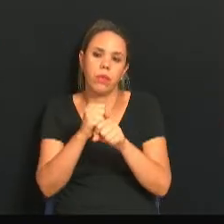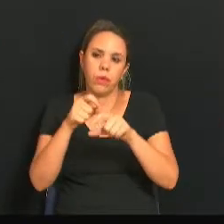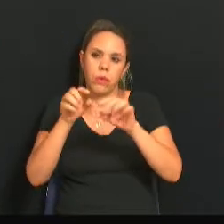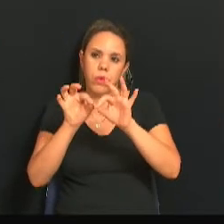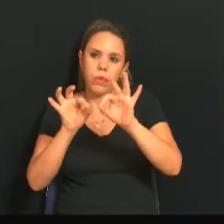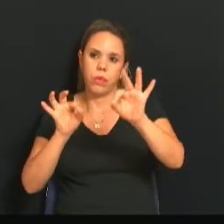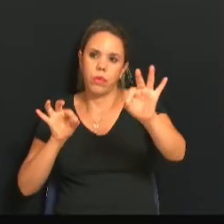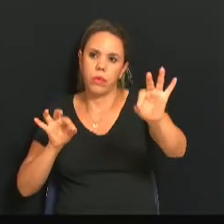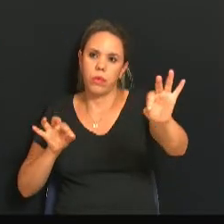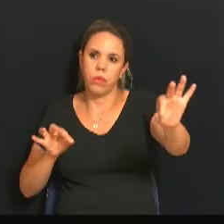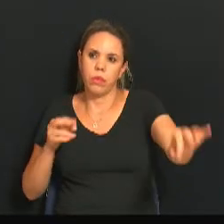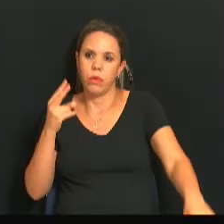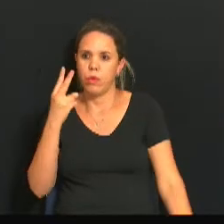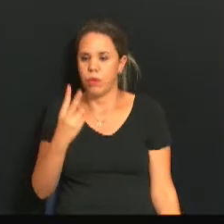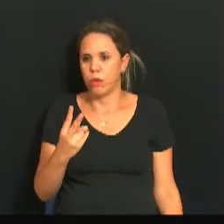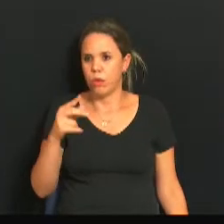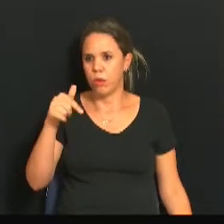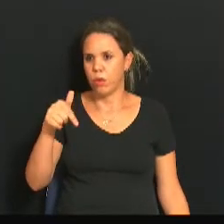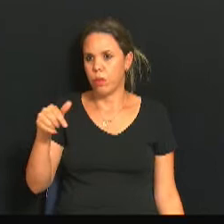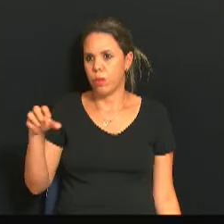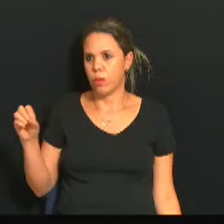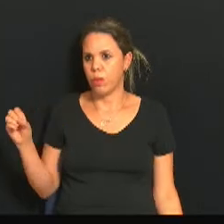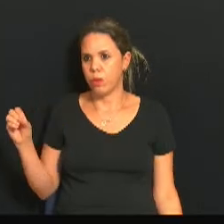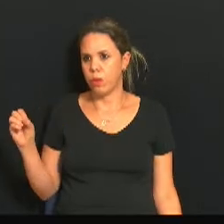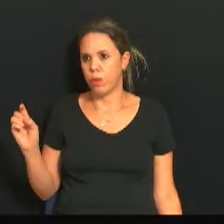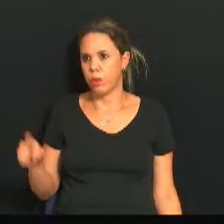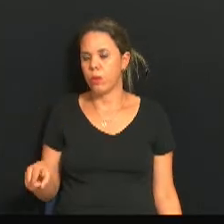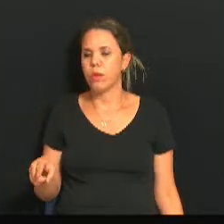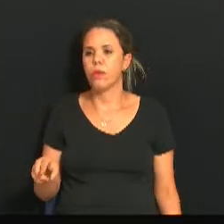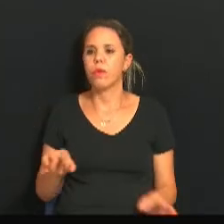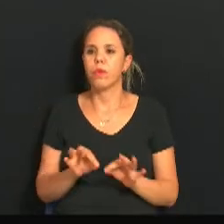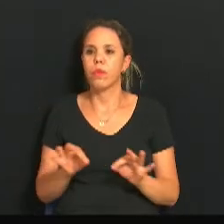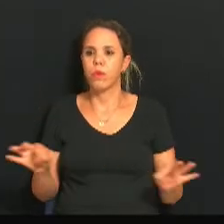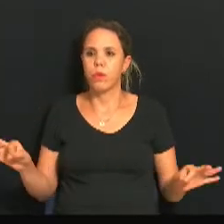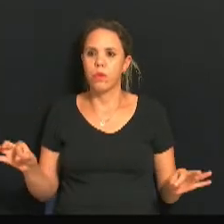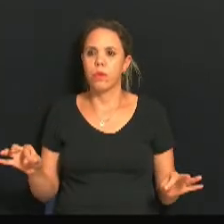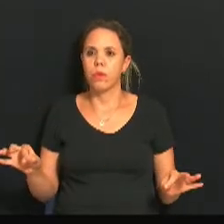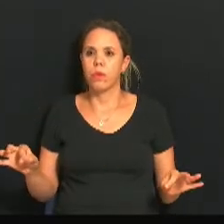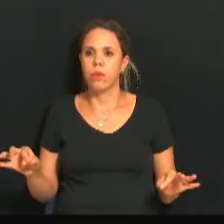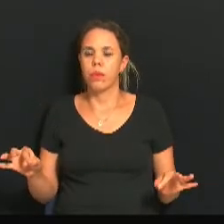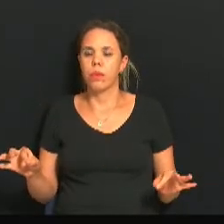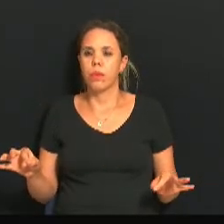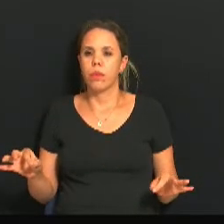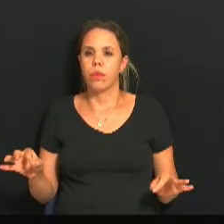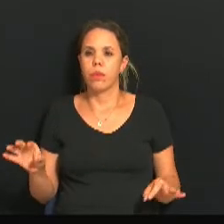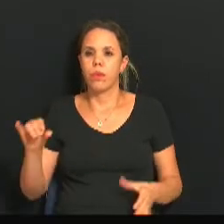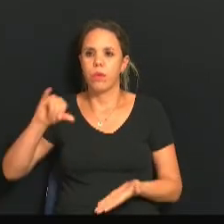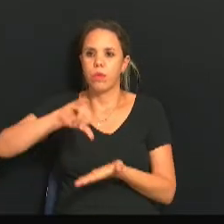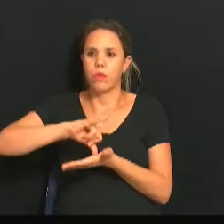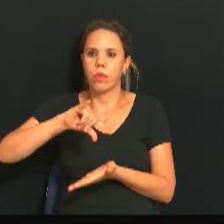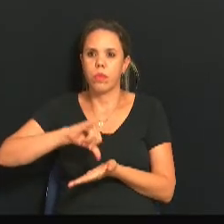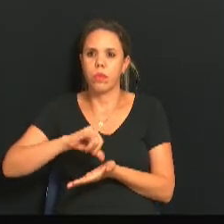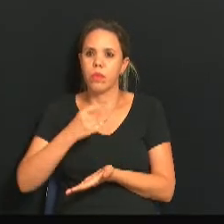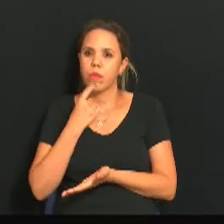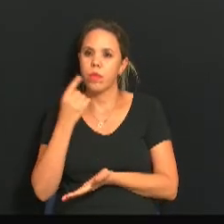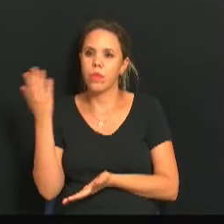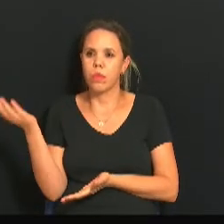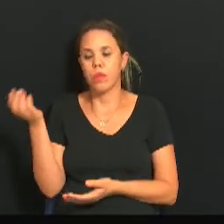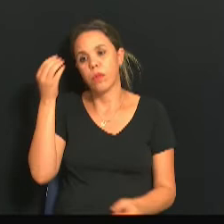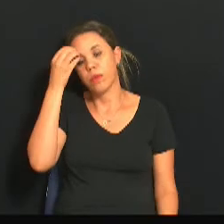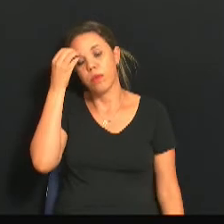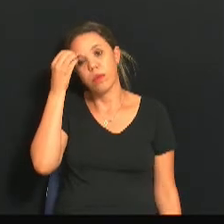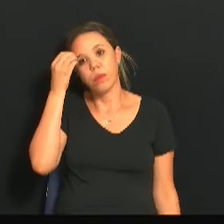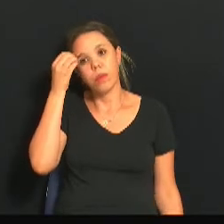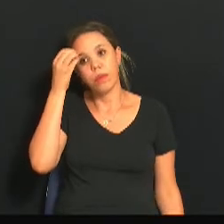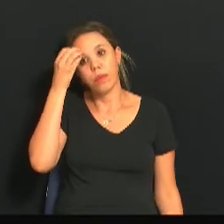né 207 270 metros e fica no coração da Região Metropolitana de Campinas a